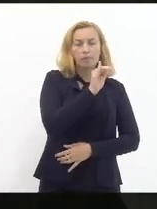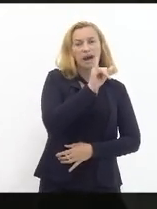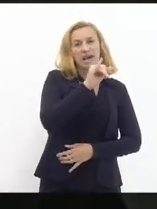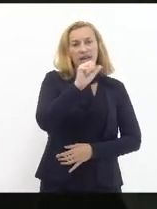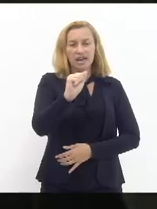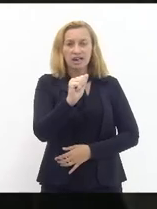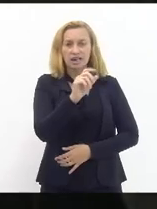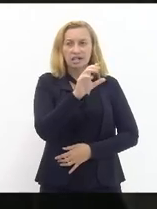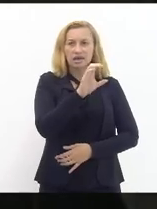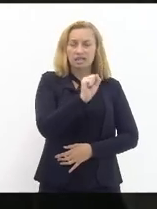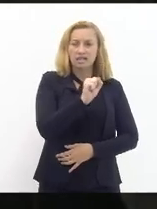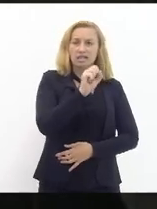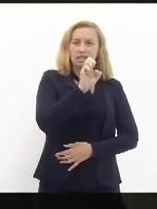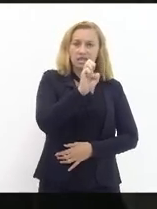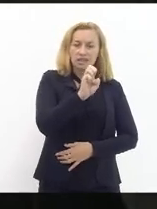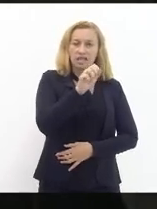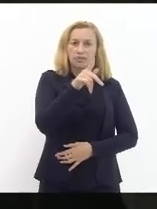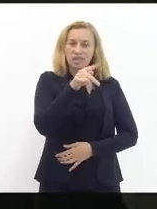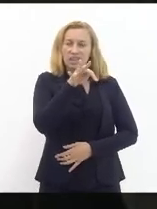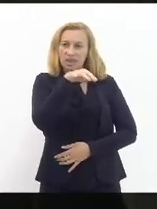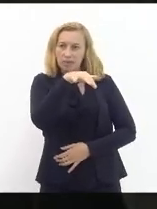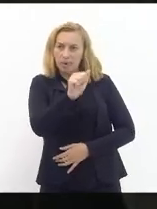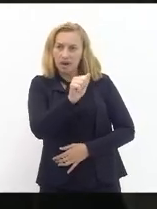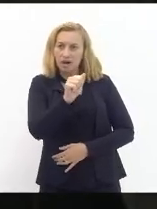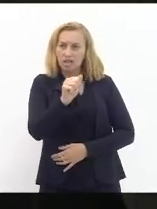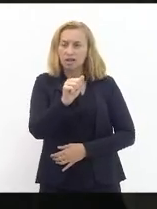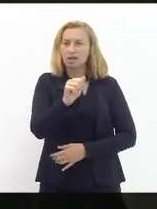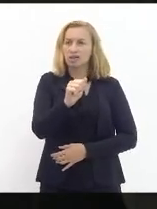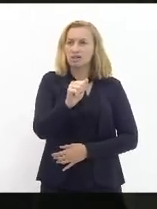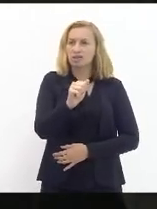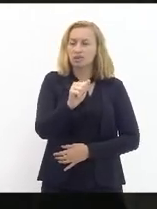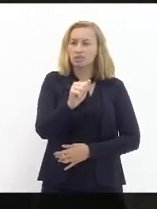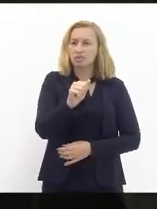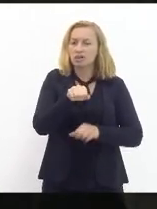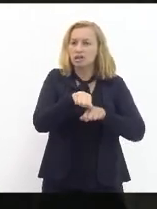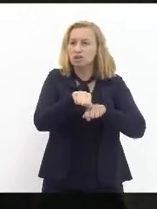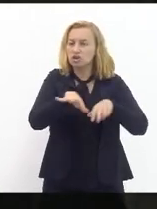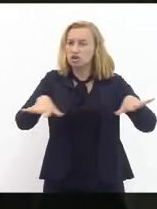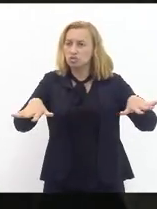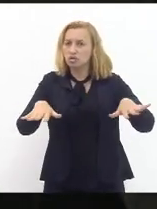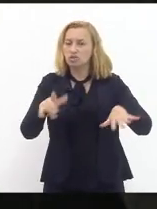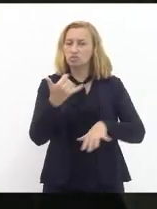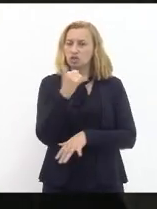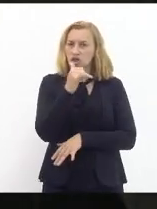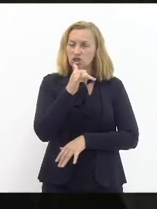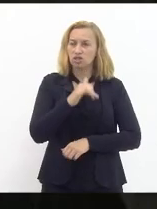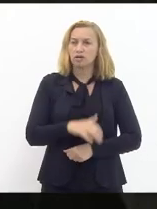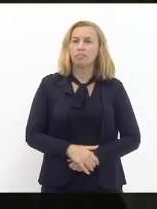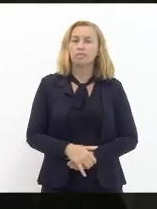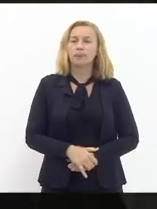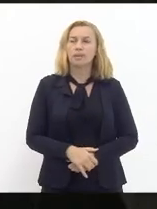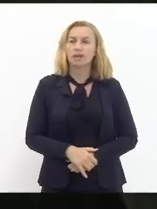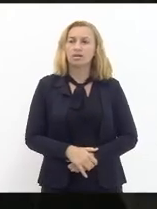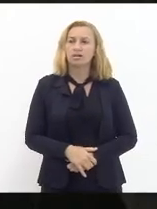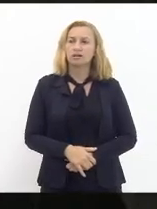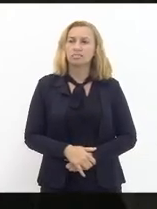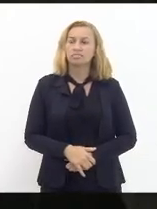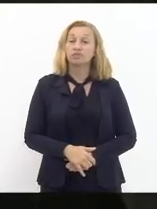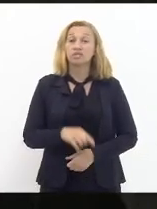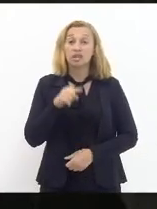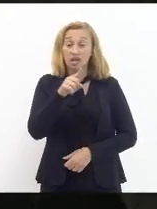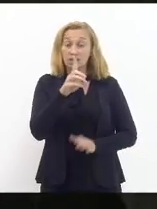Sepetiba com a distribuição de energia. E